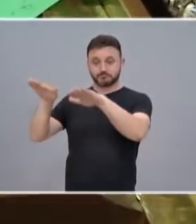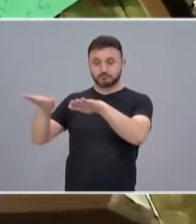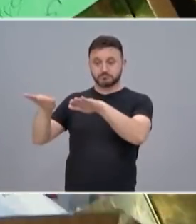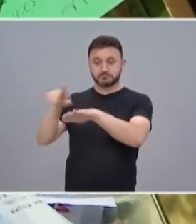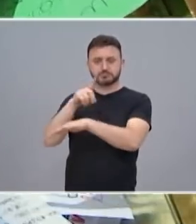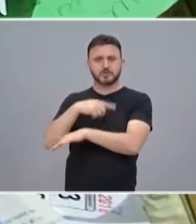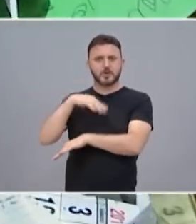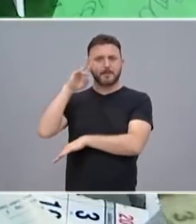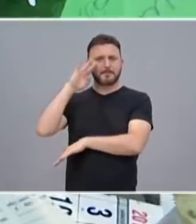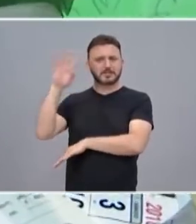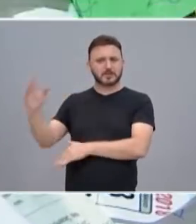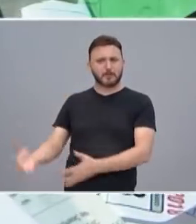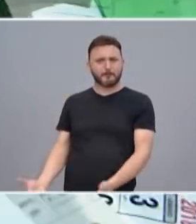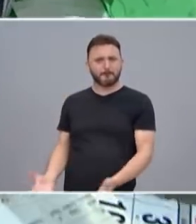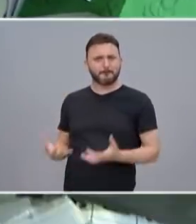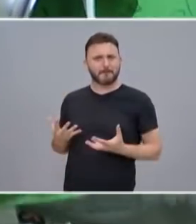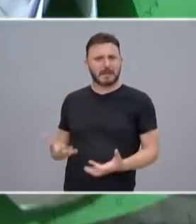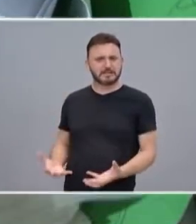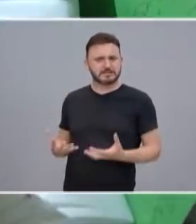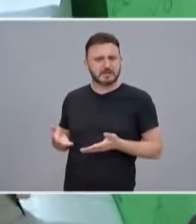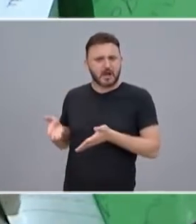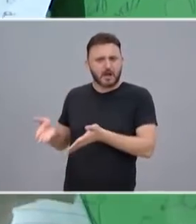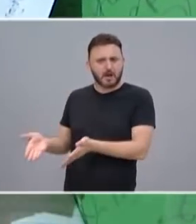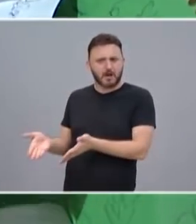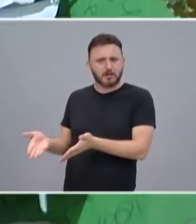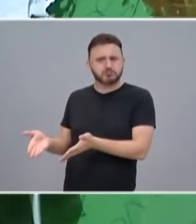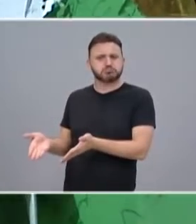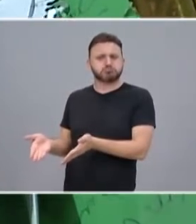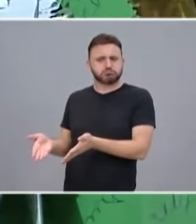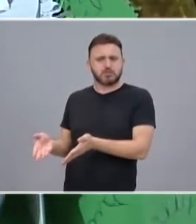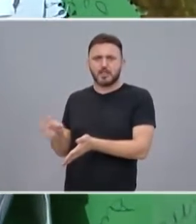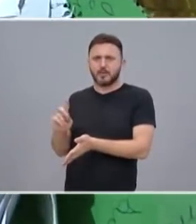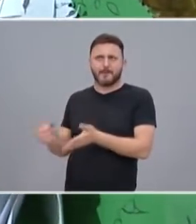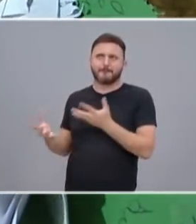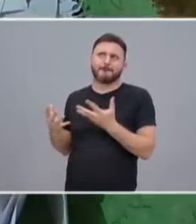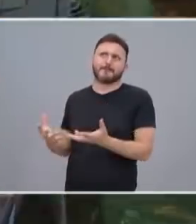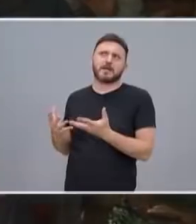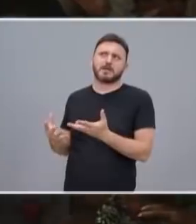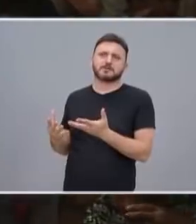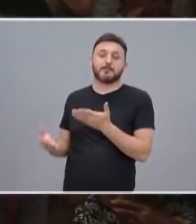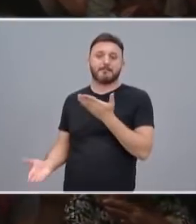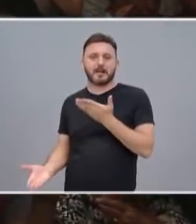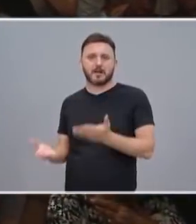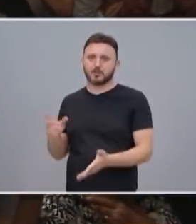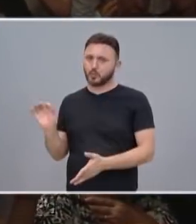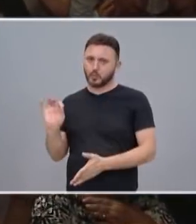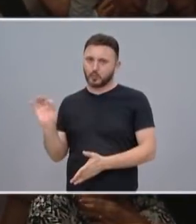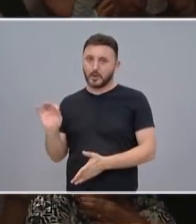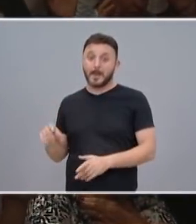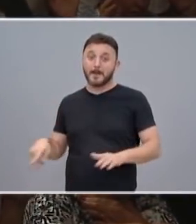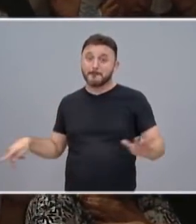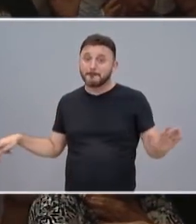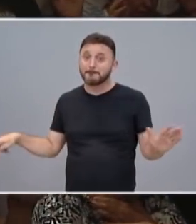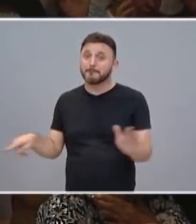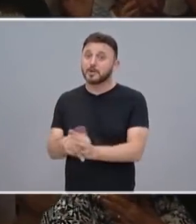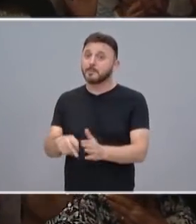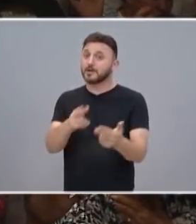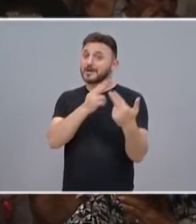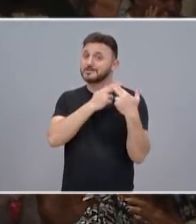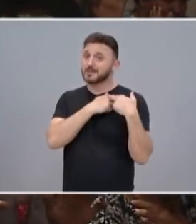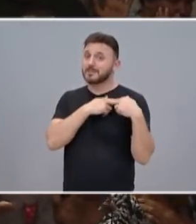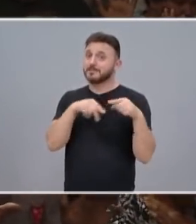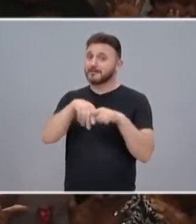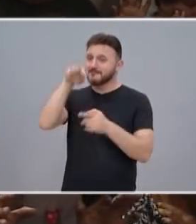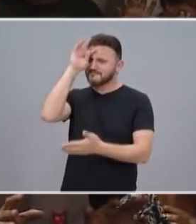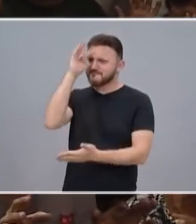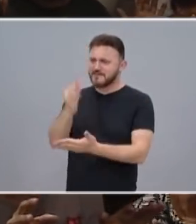o peso que tem essa arca, e não é o peso da balança, não são os quilos, mas o peso de tanta fé, de tanta